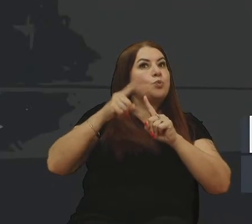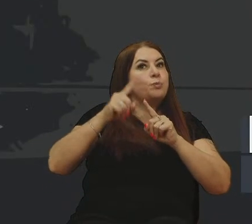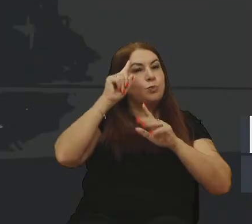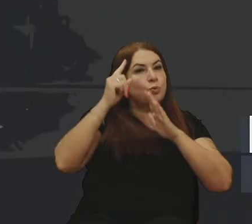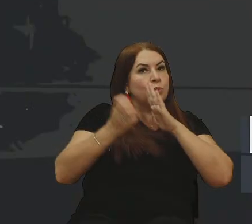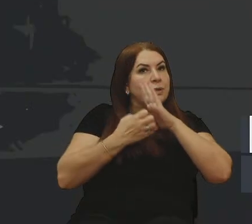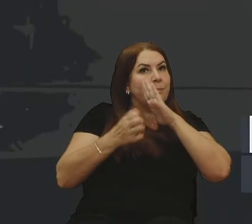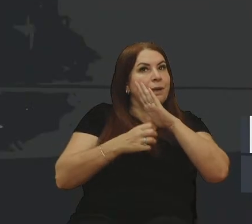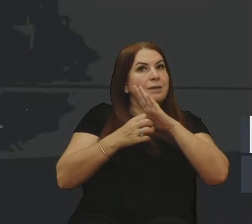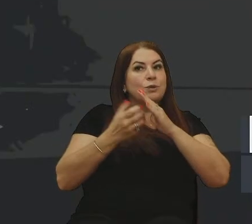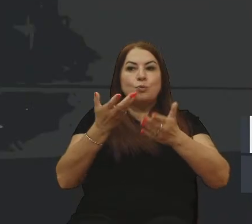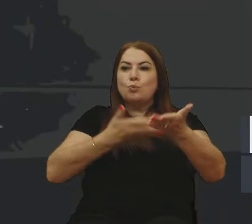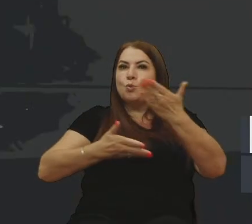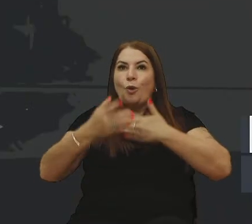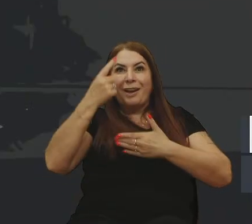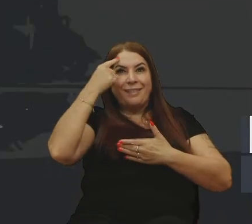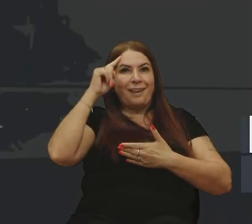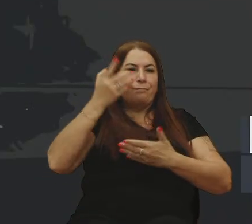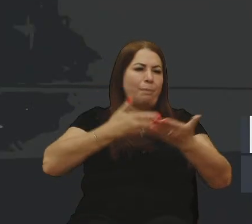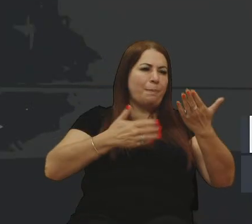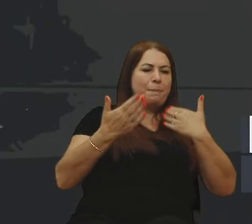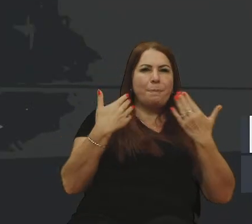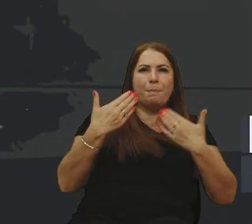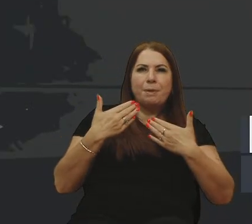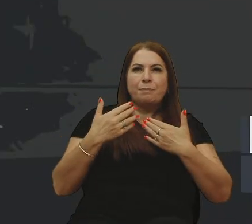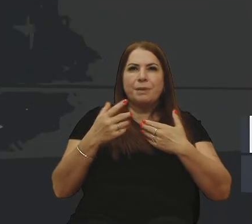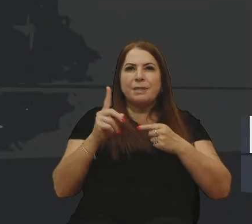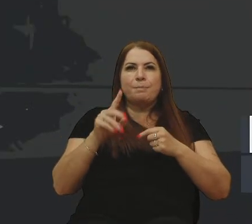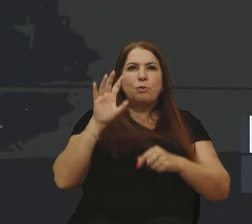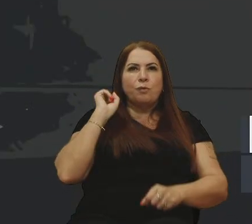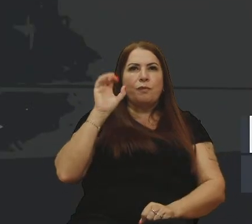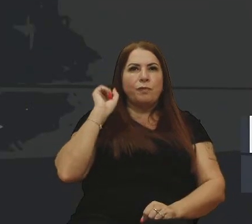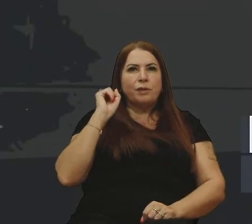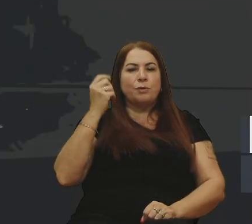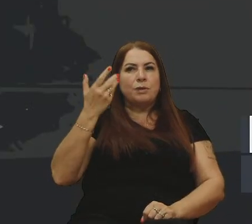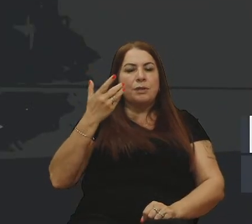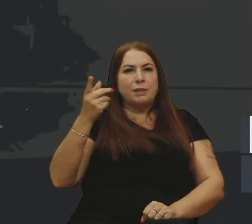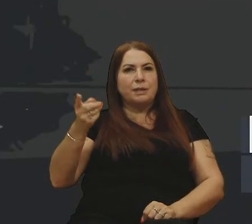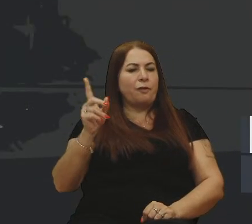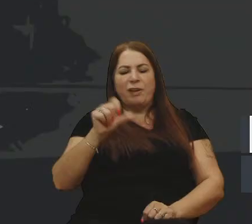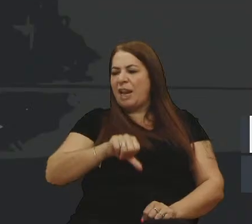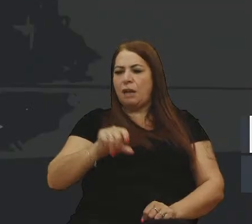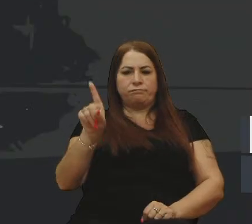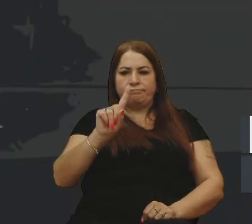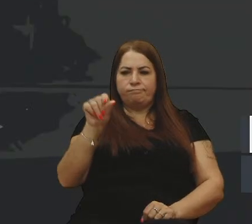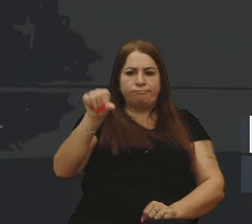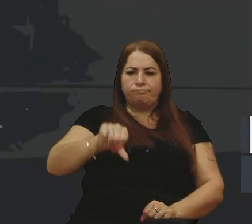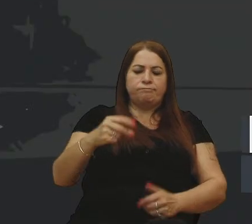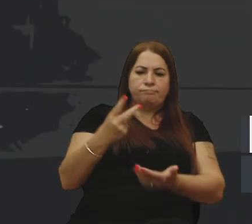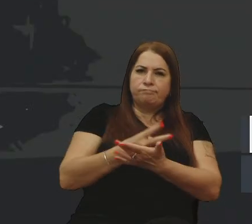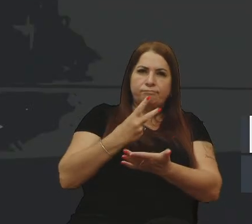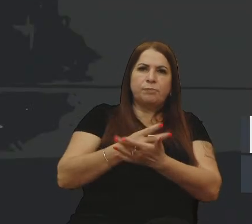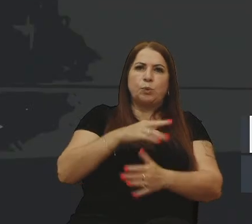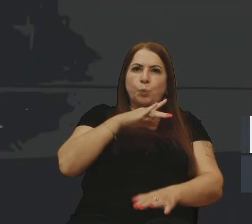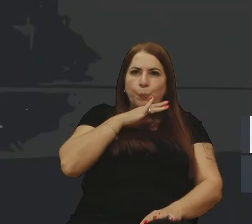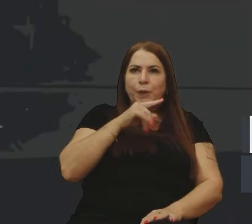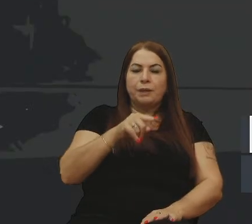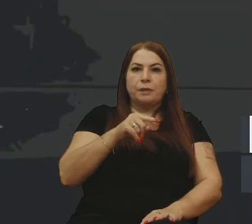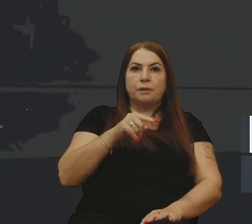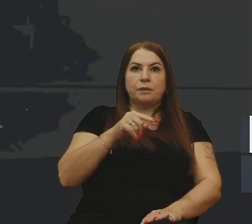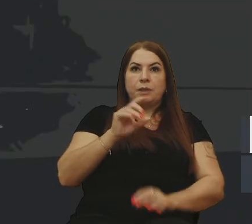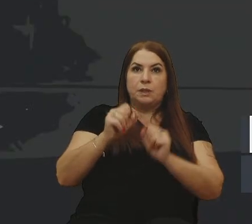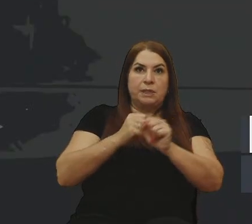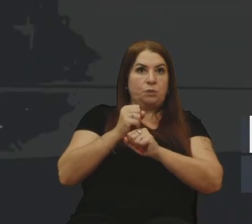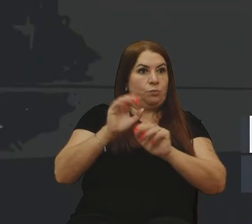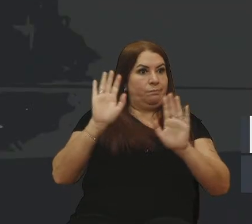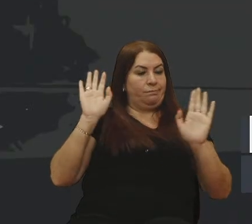você troca ideia. Porque se você é o tipo de empresário que está sempre escutando um outro amigo empresário falar que não vai dar, que está dando errado, que é ruim. Esse ano, então,